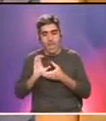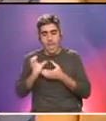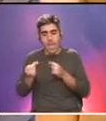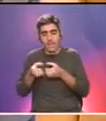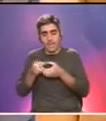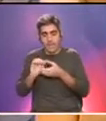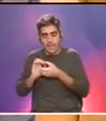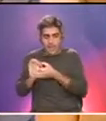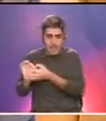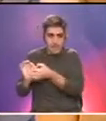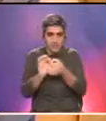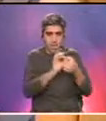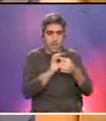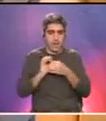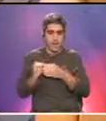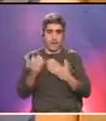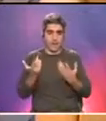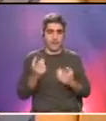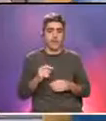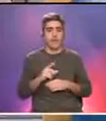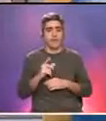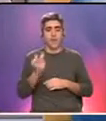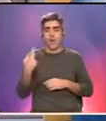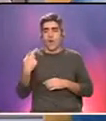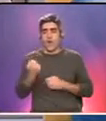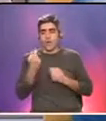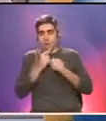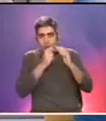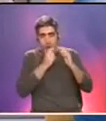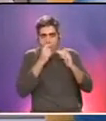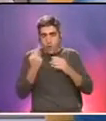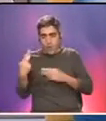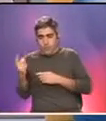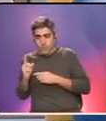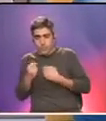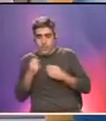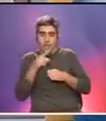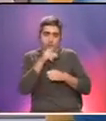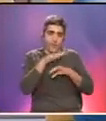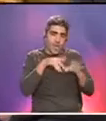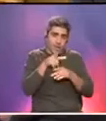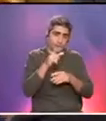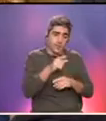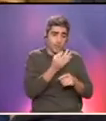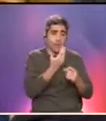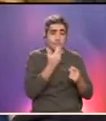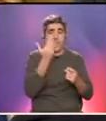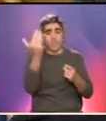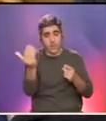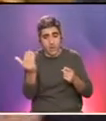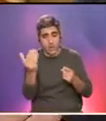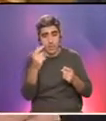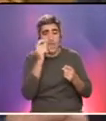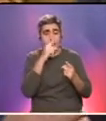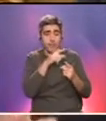esse lado é o mais importante. Mas olha, eu e ele não conseguimos pôr dentes a ninguém. A pessoa que fez o pedido... A pessoa que fez o pedido, é